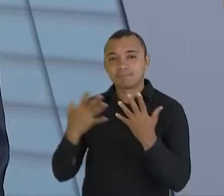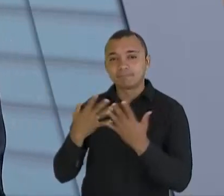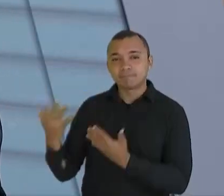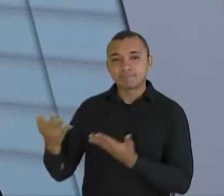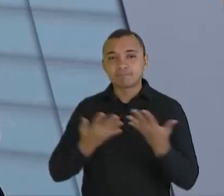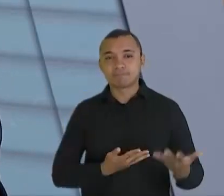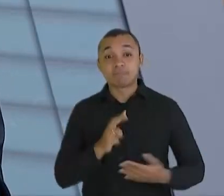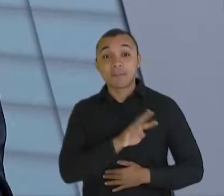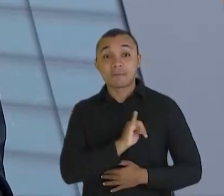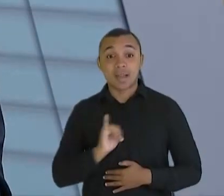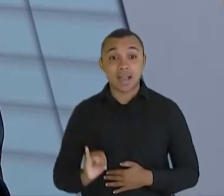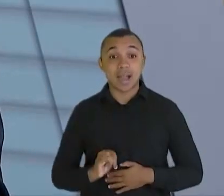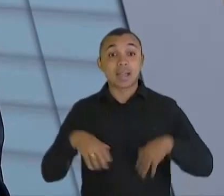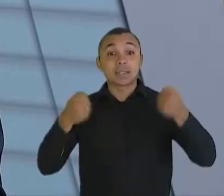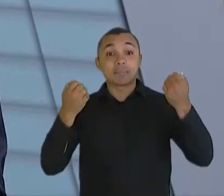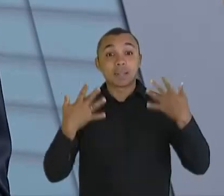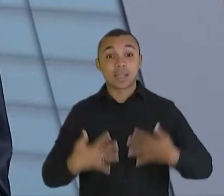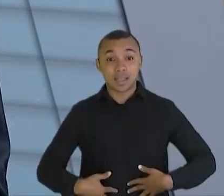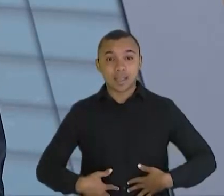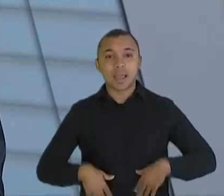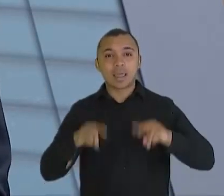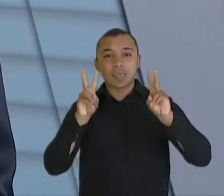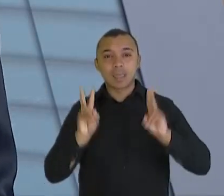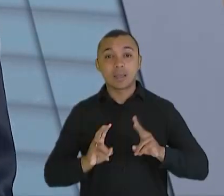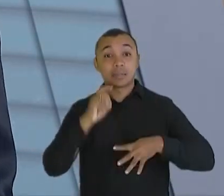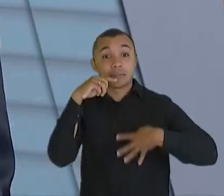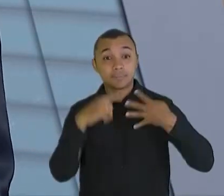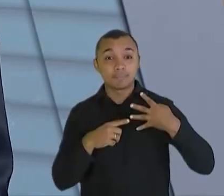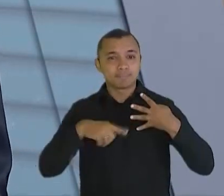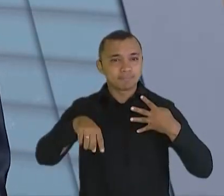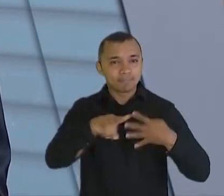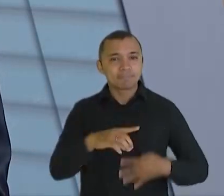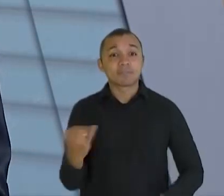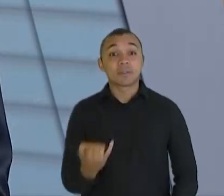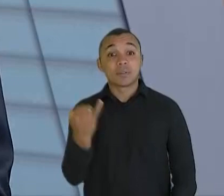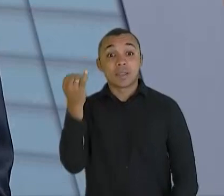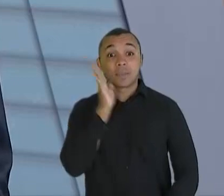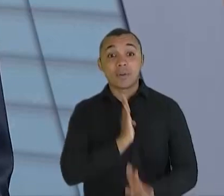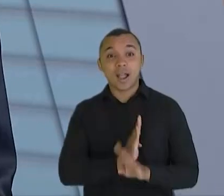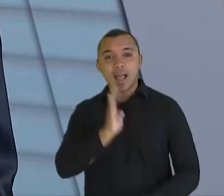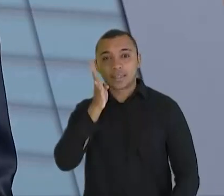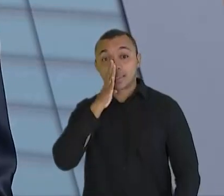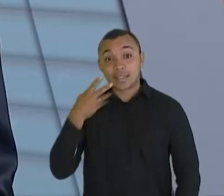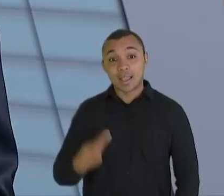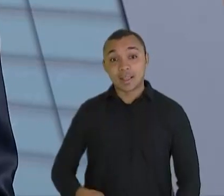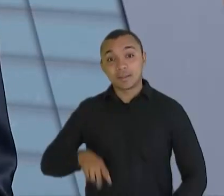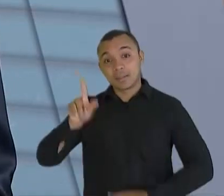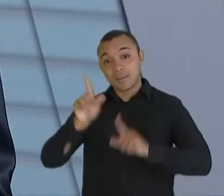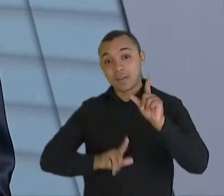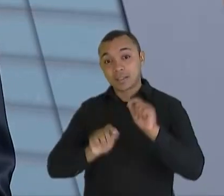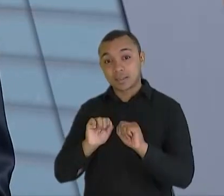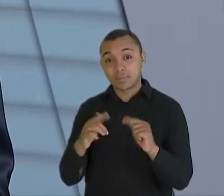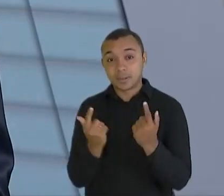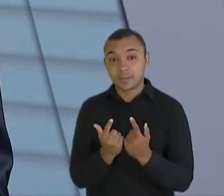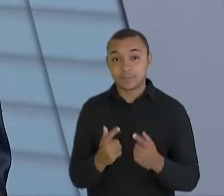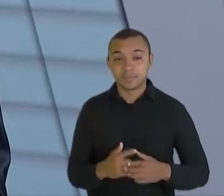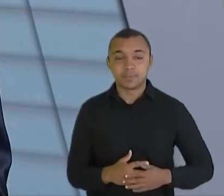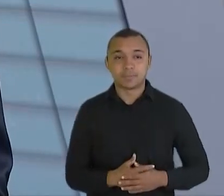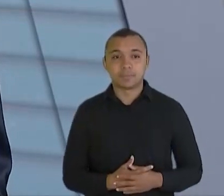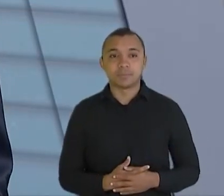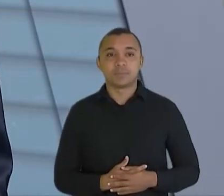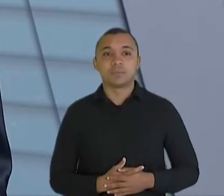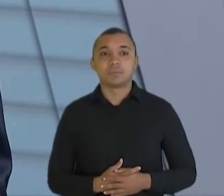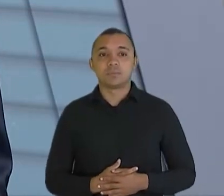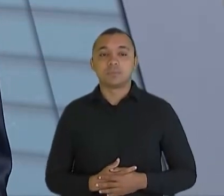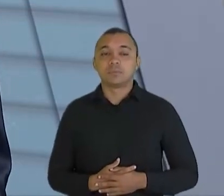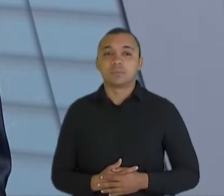essas abordagens, né, importantes para você que está nos vendo, está nos ouvindo pela FM Assembleia. Deputado, mas o senhor foi a Estocolmo. Eu